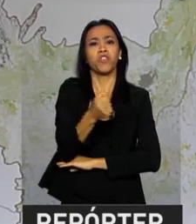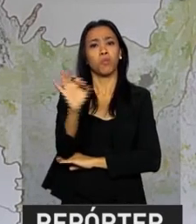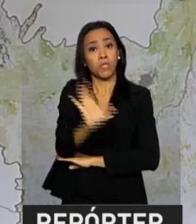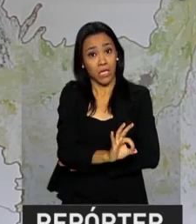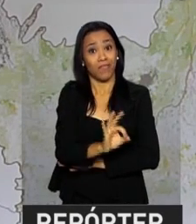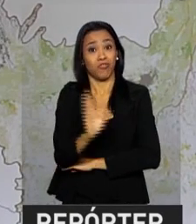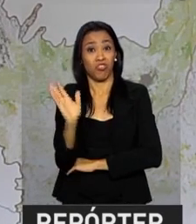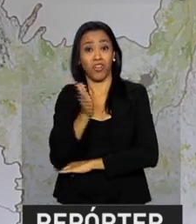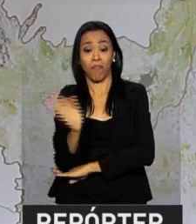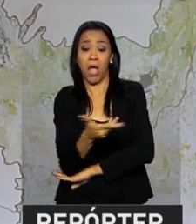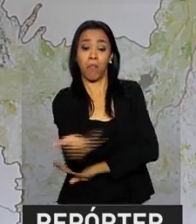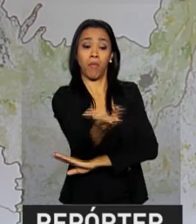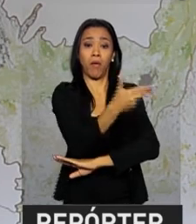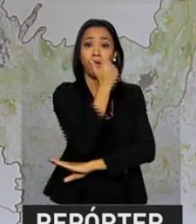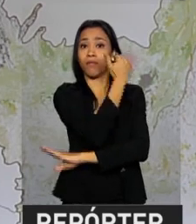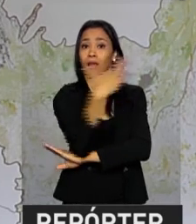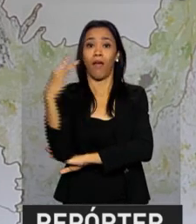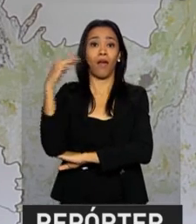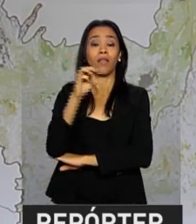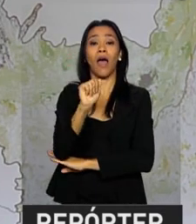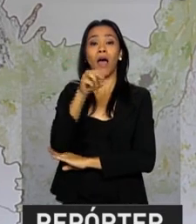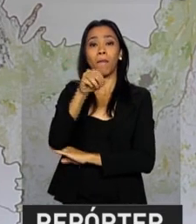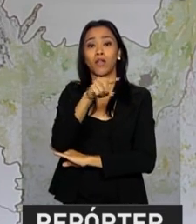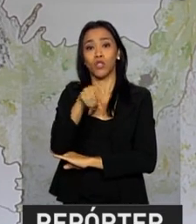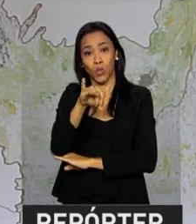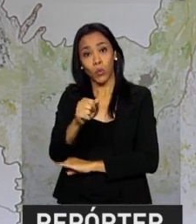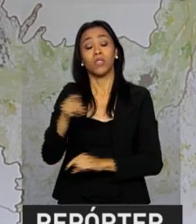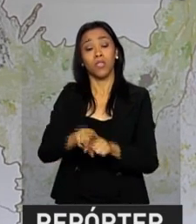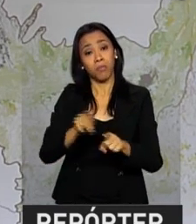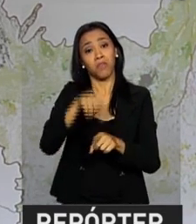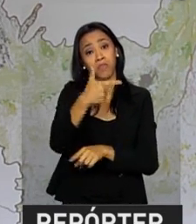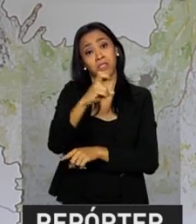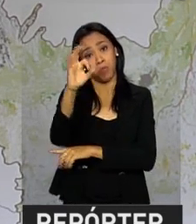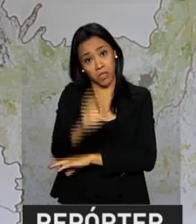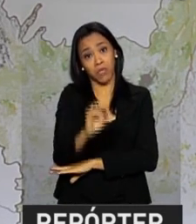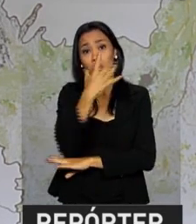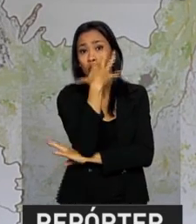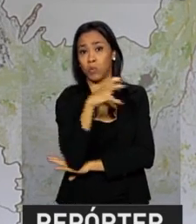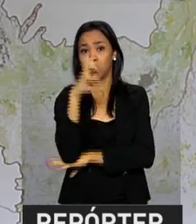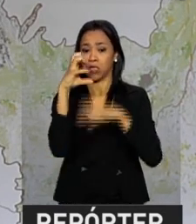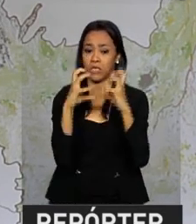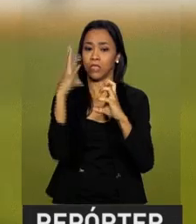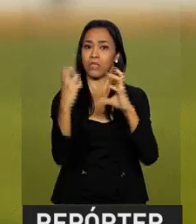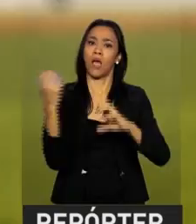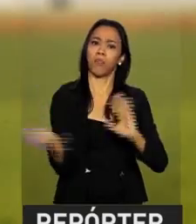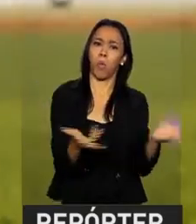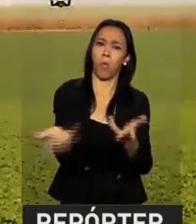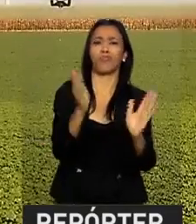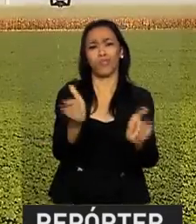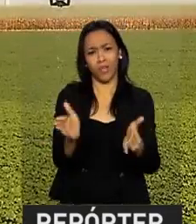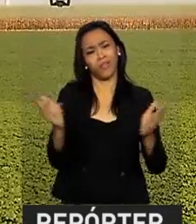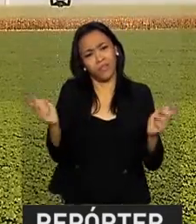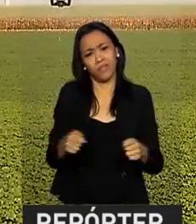Amazônia desmatada, cerca de 50% da área do Cerrado desmatada, que é mais do que suficiente para a gente expandir a produção agrícola no Brasil. Nesses